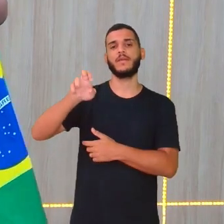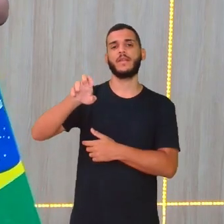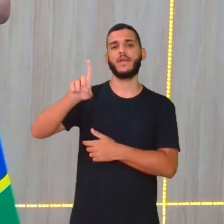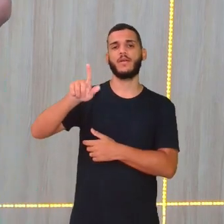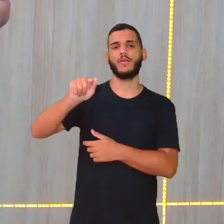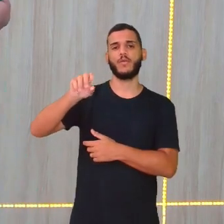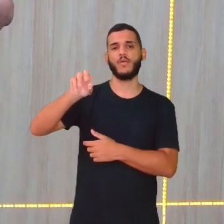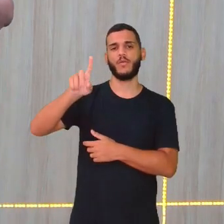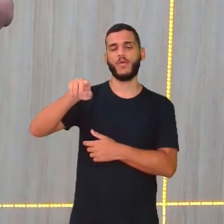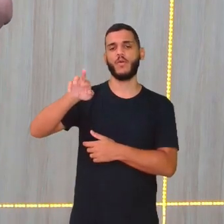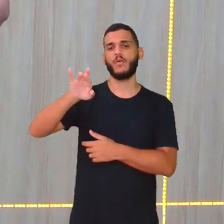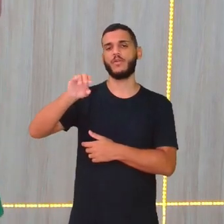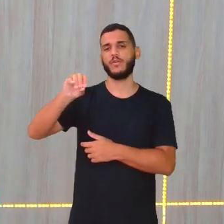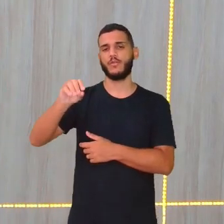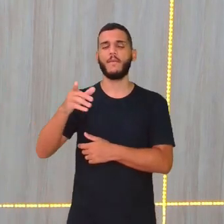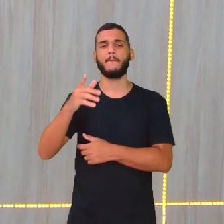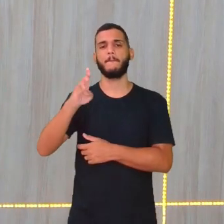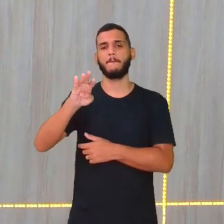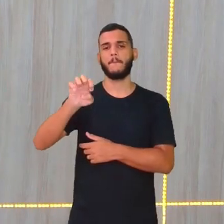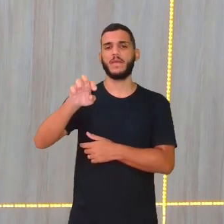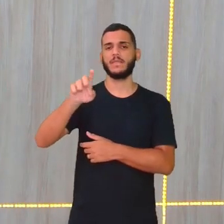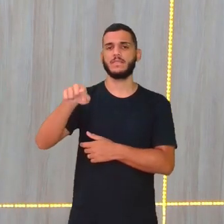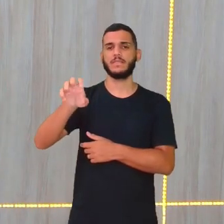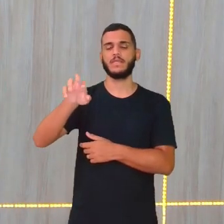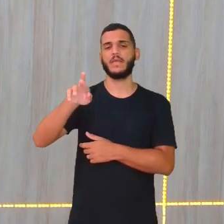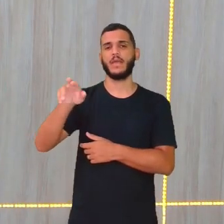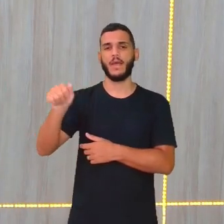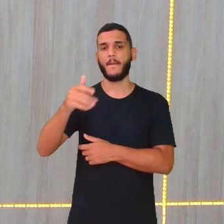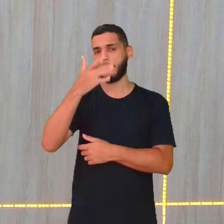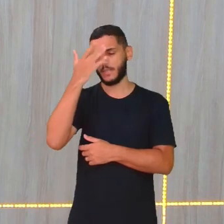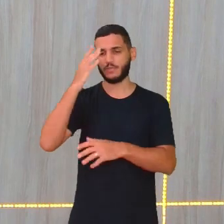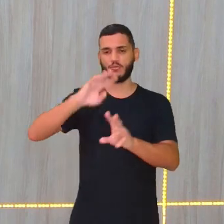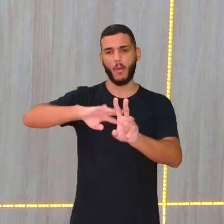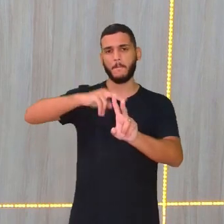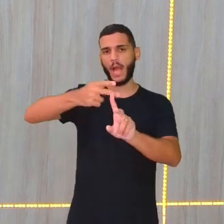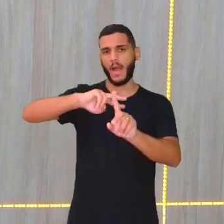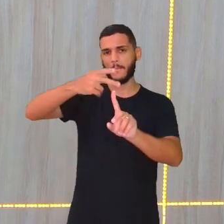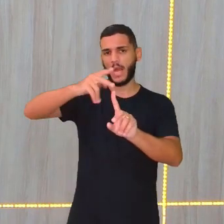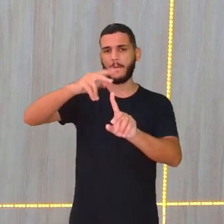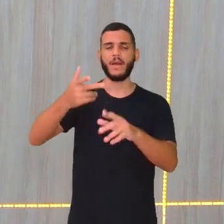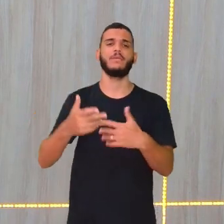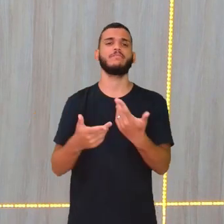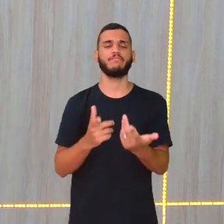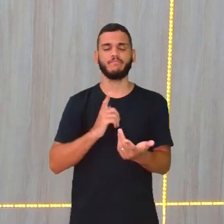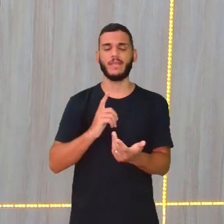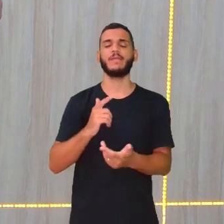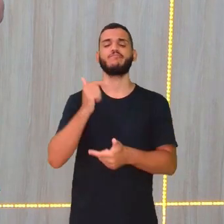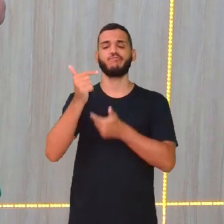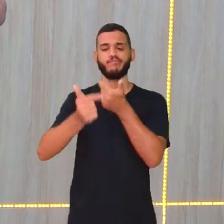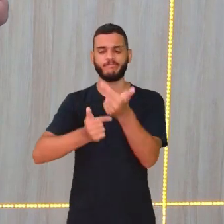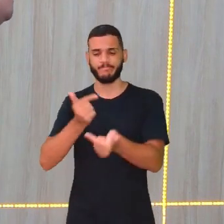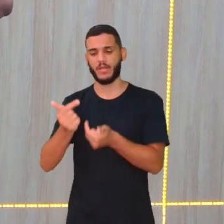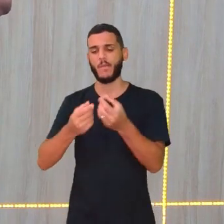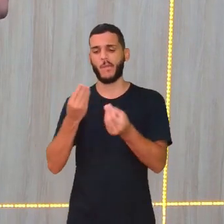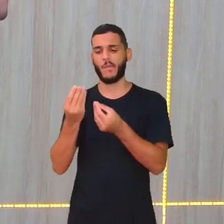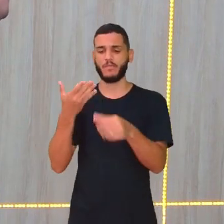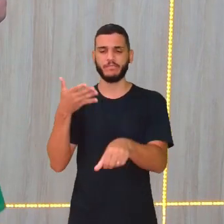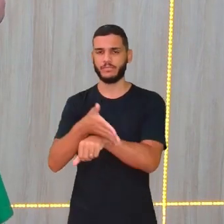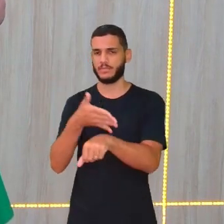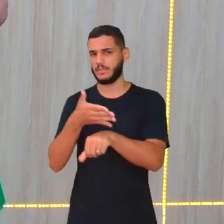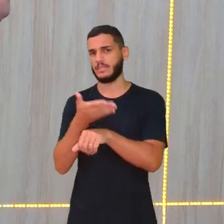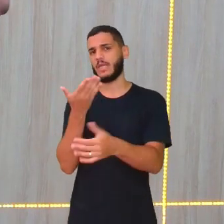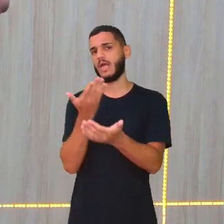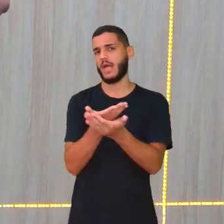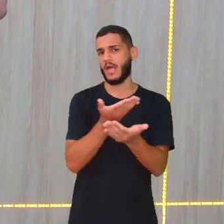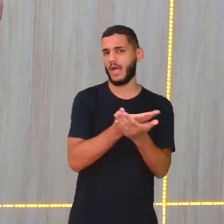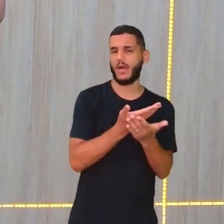as multiplicadoras que estão aí num trabalho excessivo, passando pelas escolas, mostrando como é que acessa as nossas